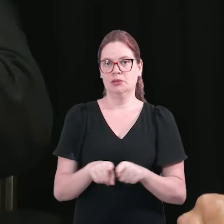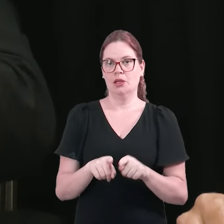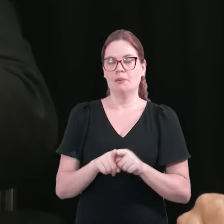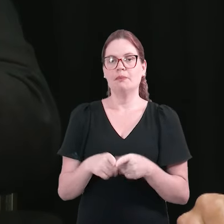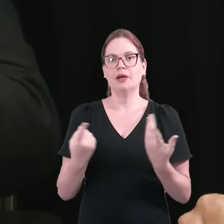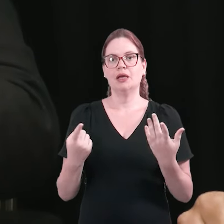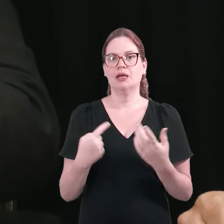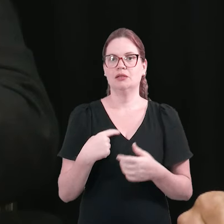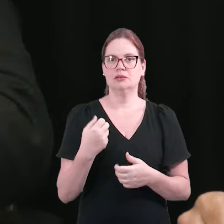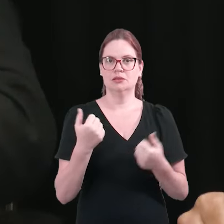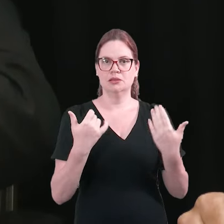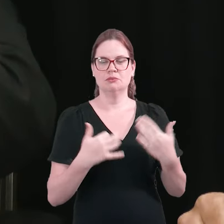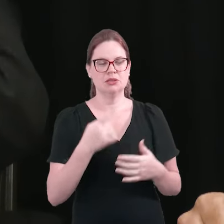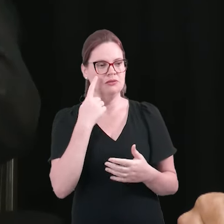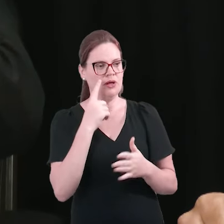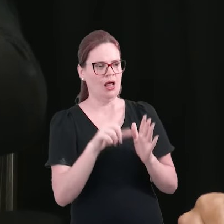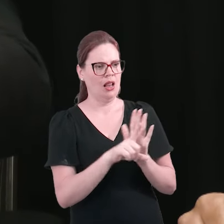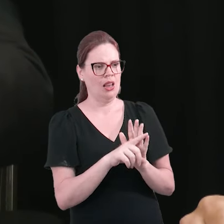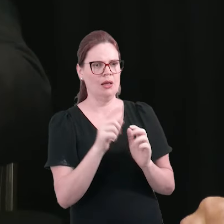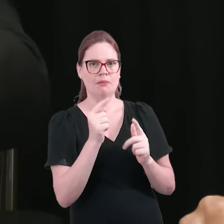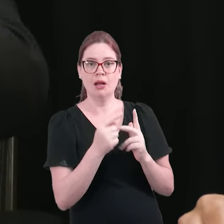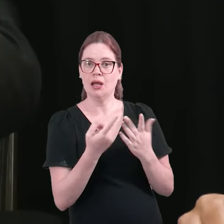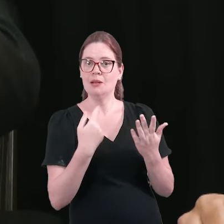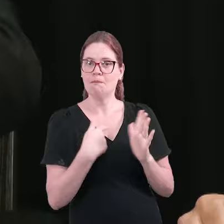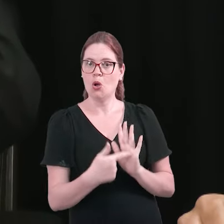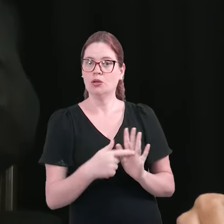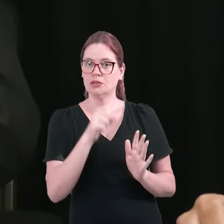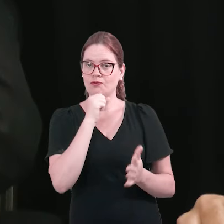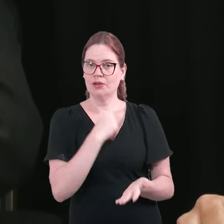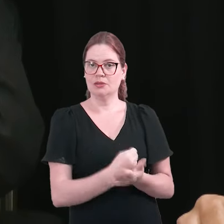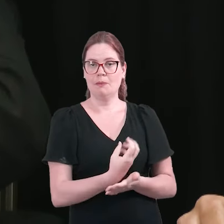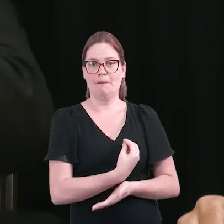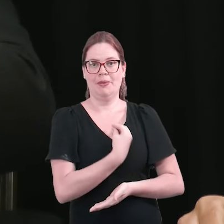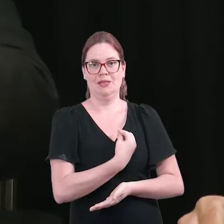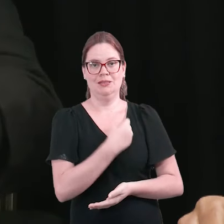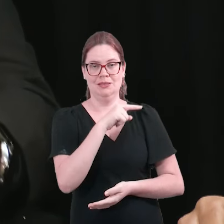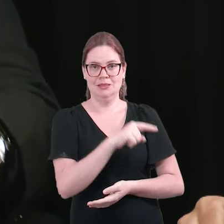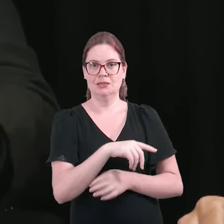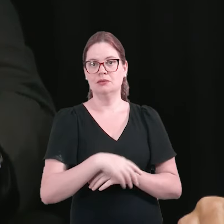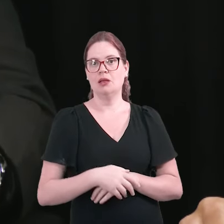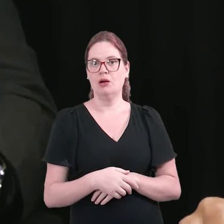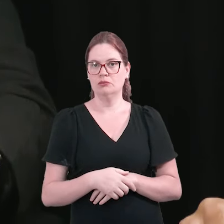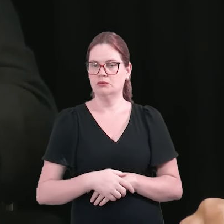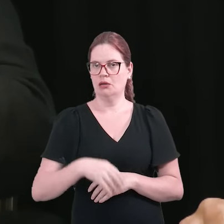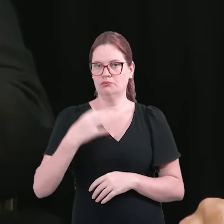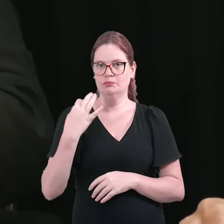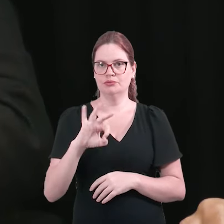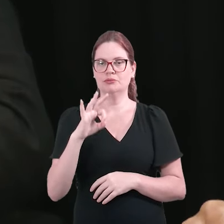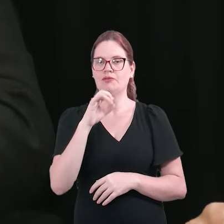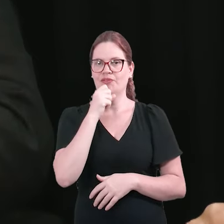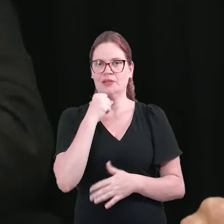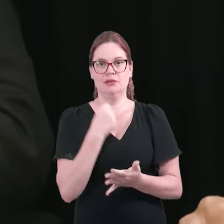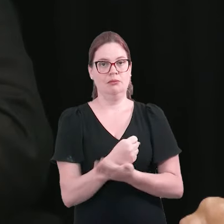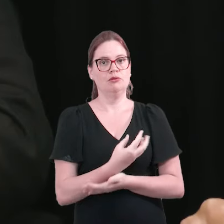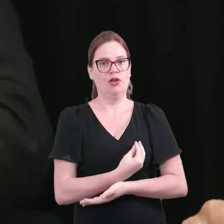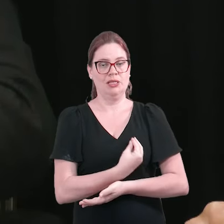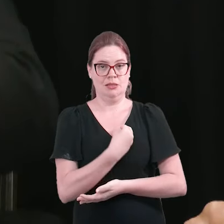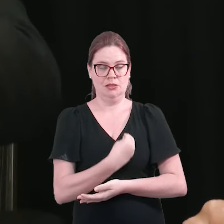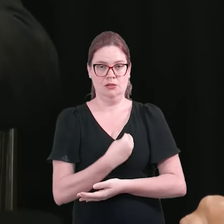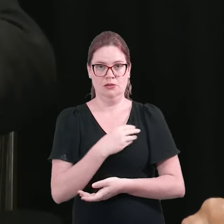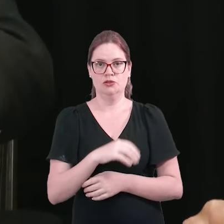dois discípulos no caminho de Emaús: olha, está escrito na lei, nos profetas, nos salmos. Então ele vai validar esse Velho